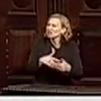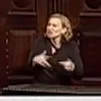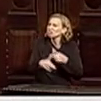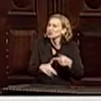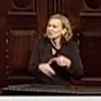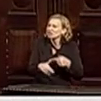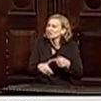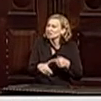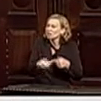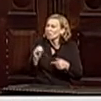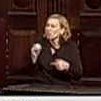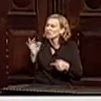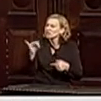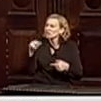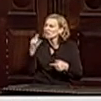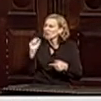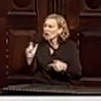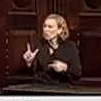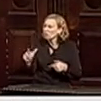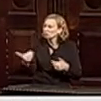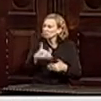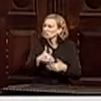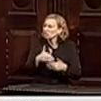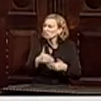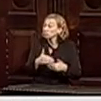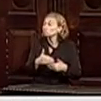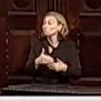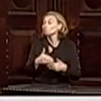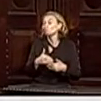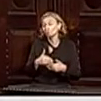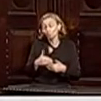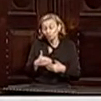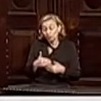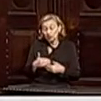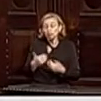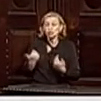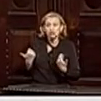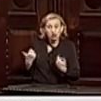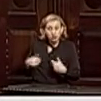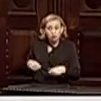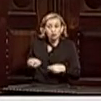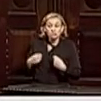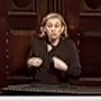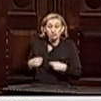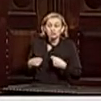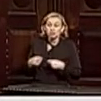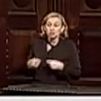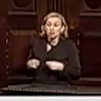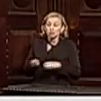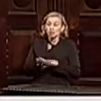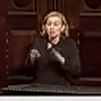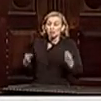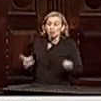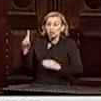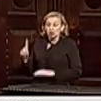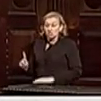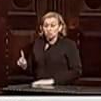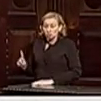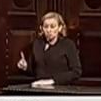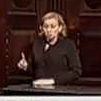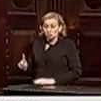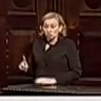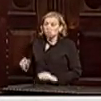intervenção federal nessa Casa de Leis. Então, acho que é absolutamente necessário que que a mesa diretora tenha